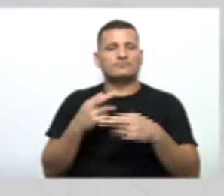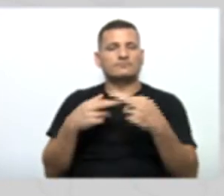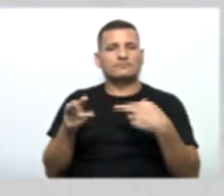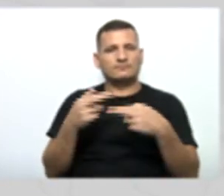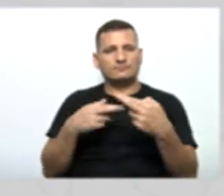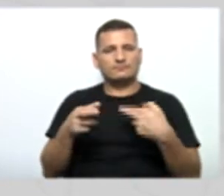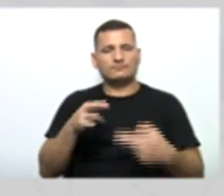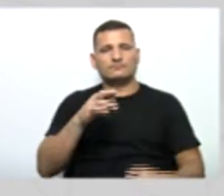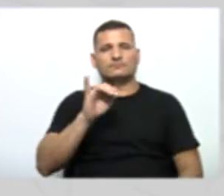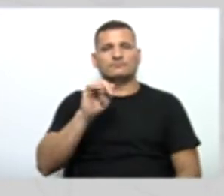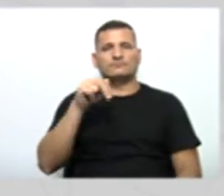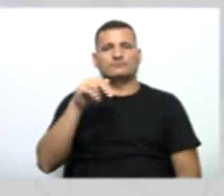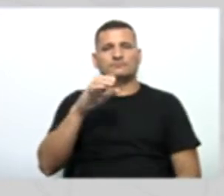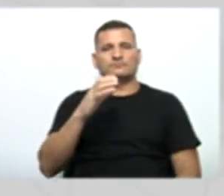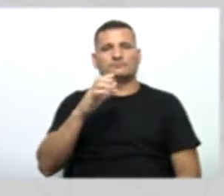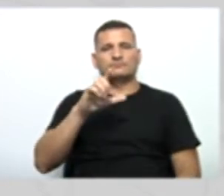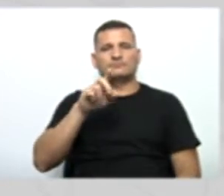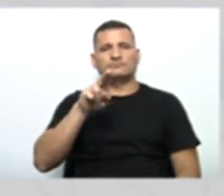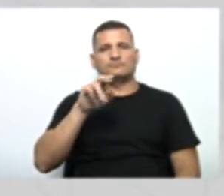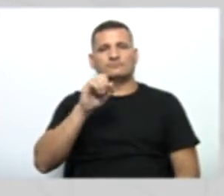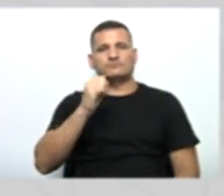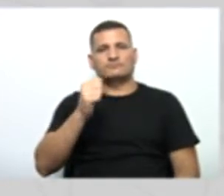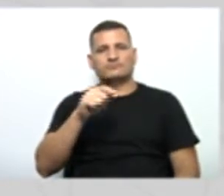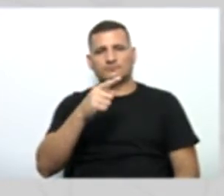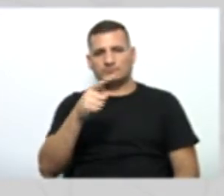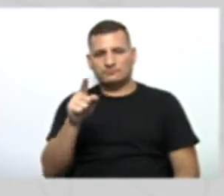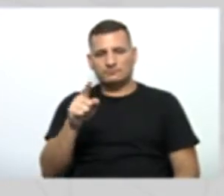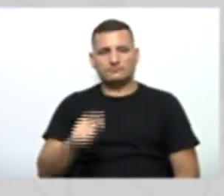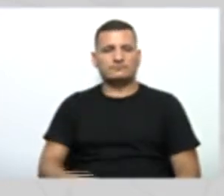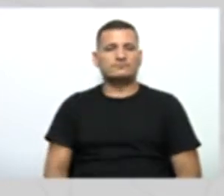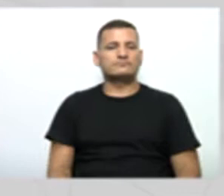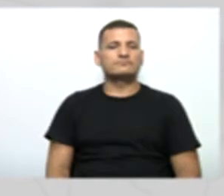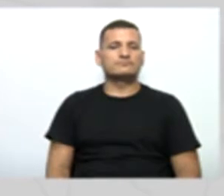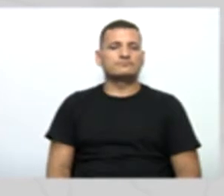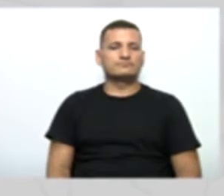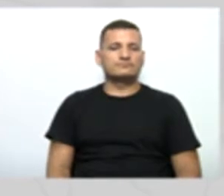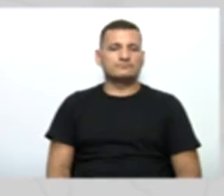Relacionamento de inclusão, certo? Vamos lá, ó.